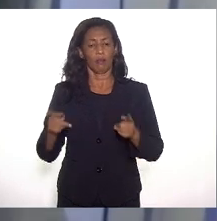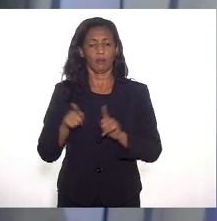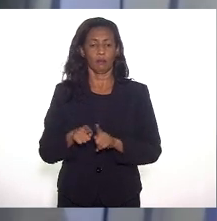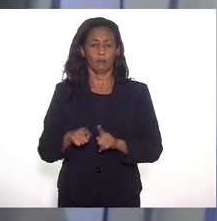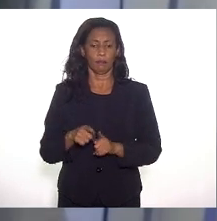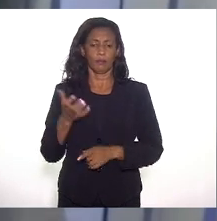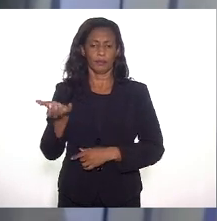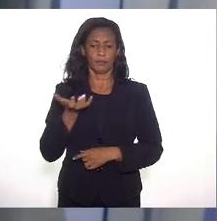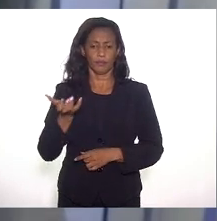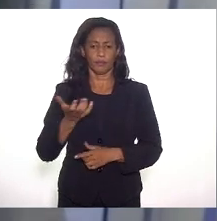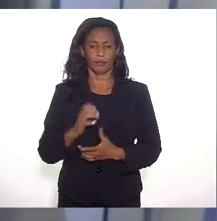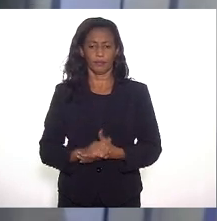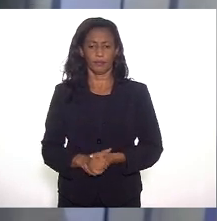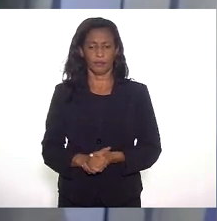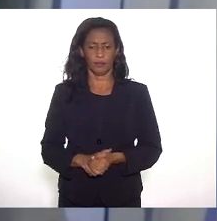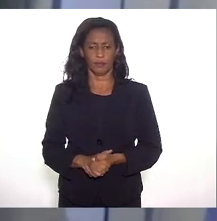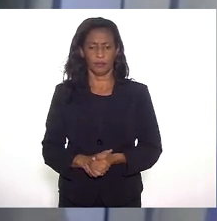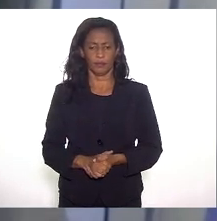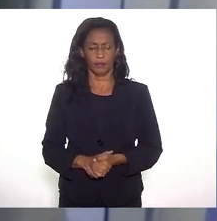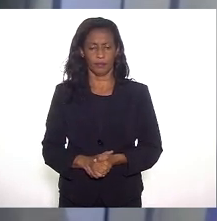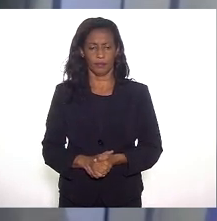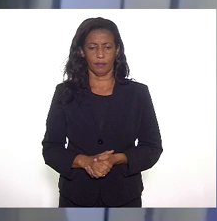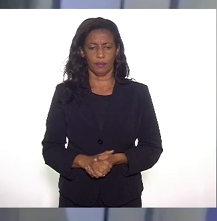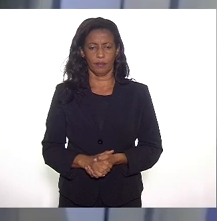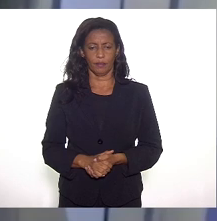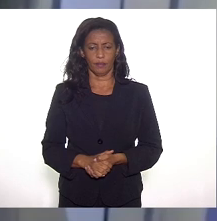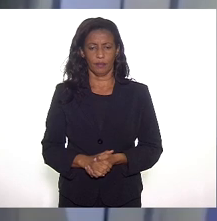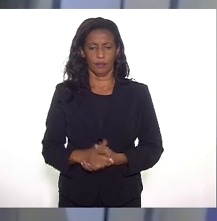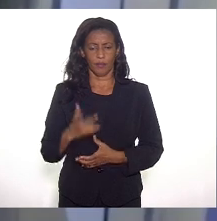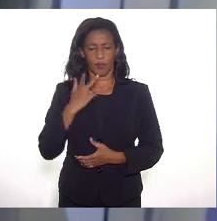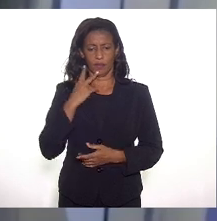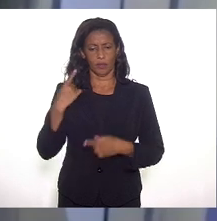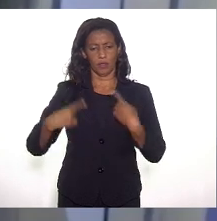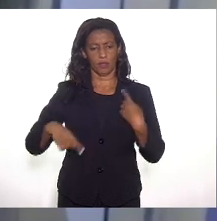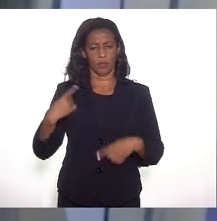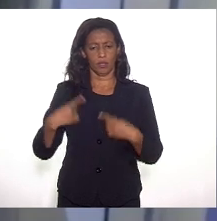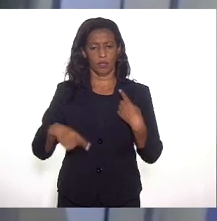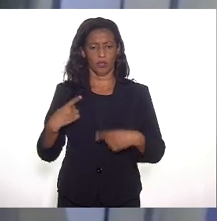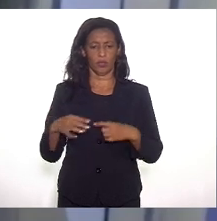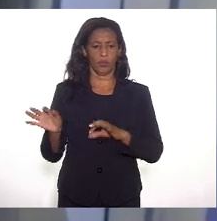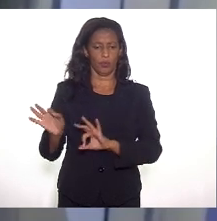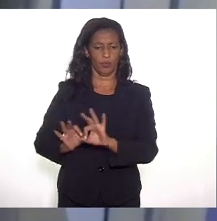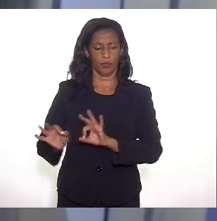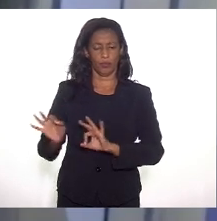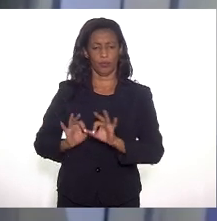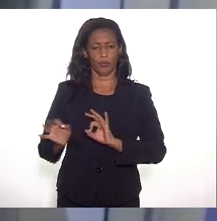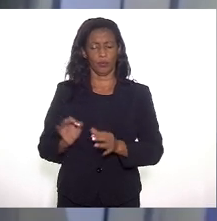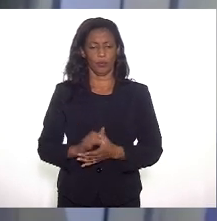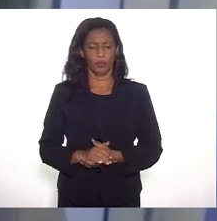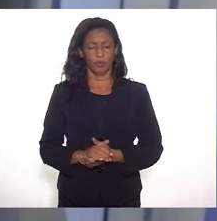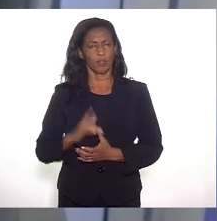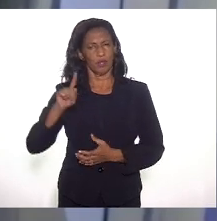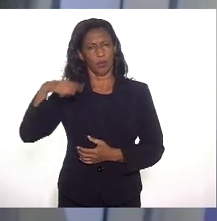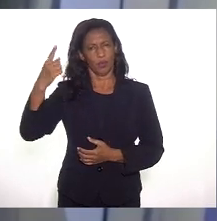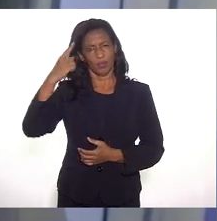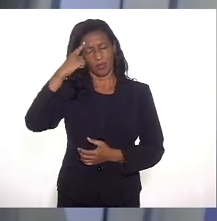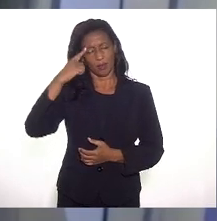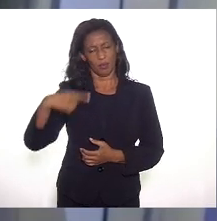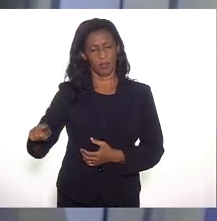Rocha, eu quero também fazer menção, mas eu vou fazer essa discussão de modo mais estudado na semana que